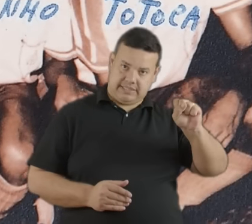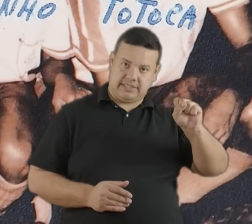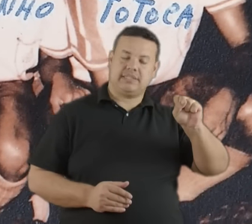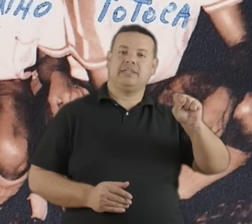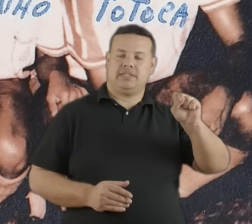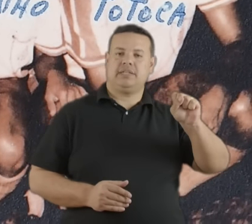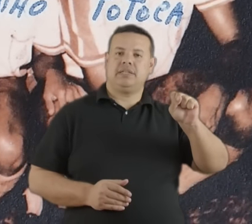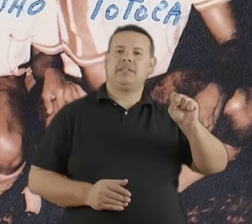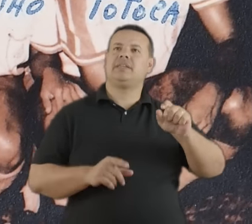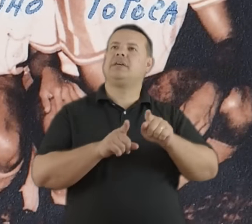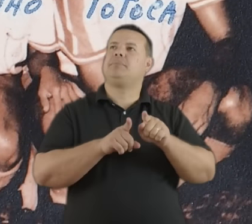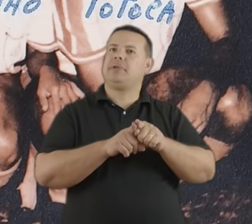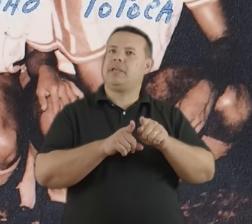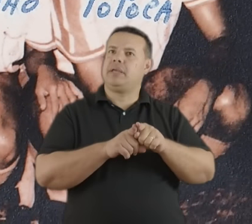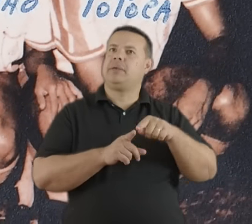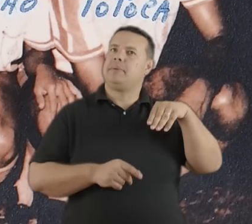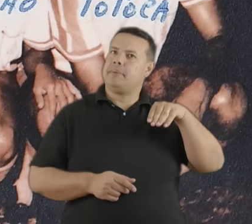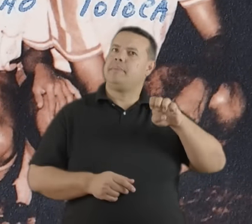Assis e...